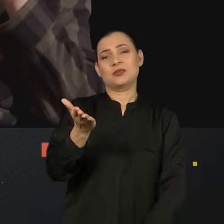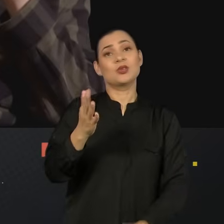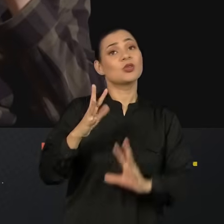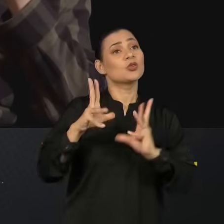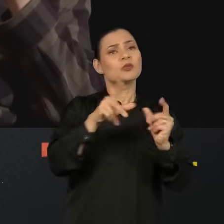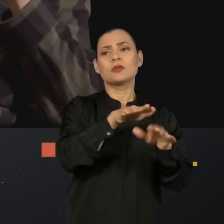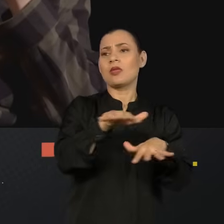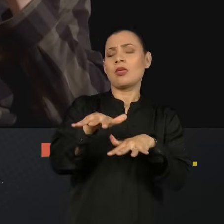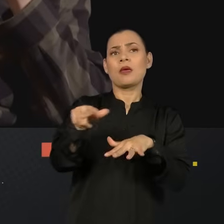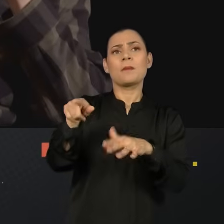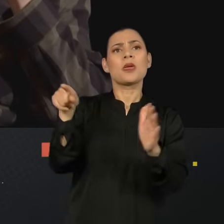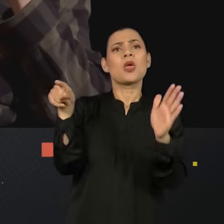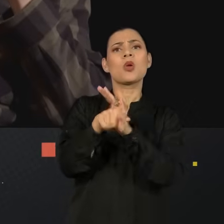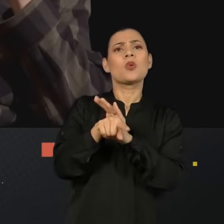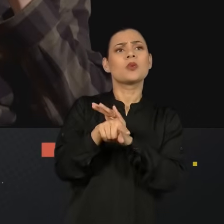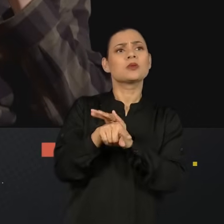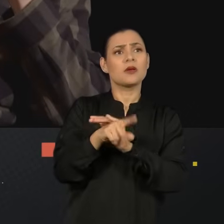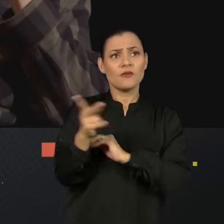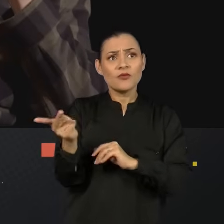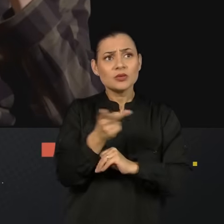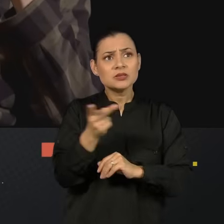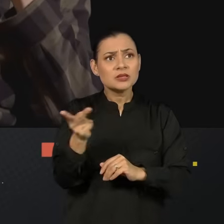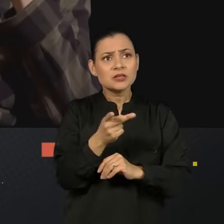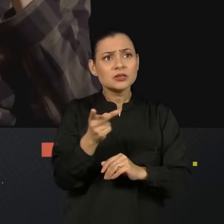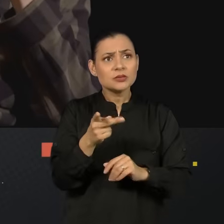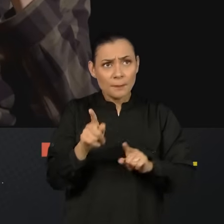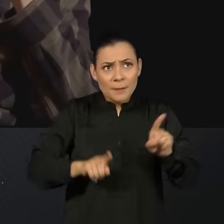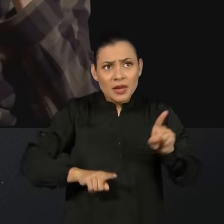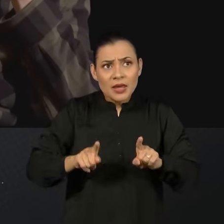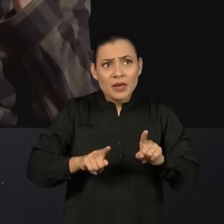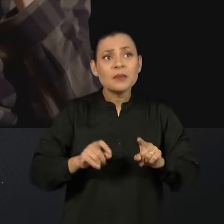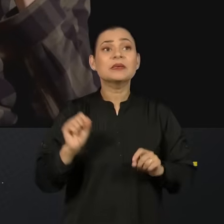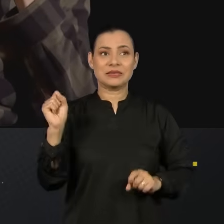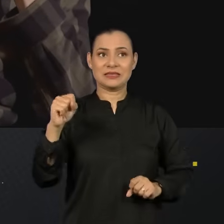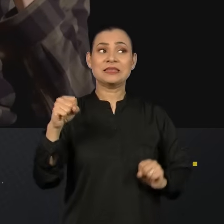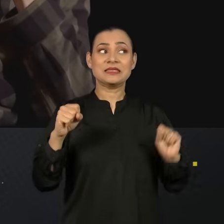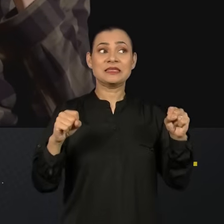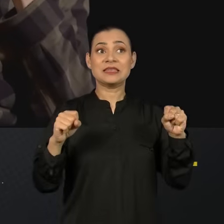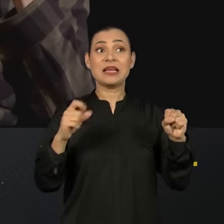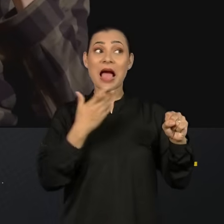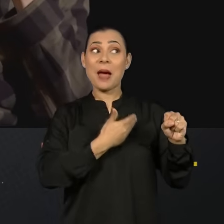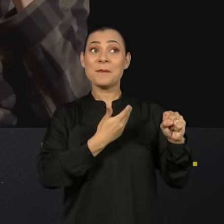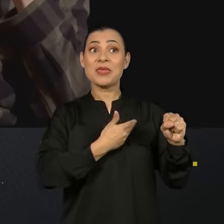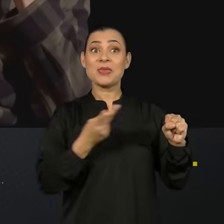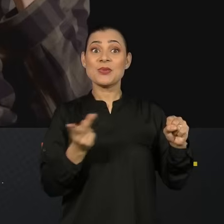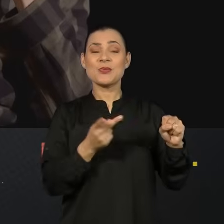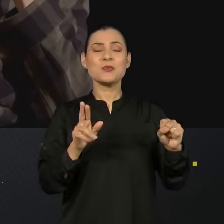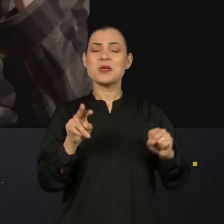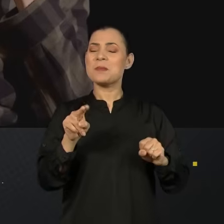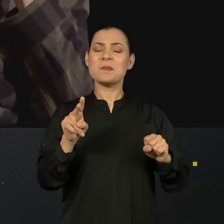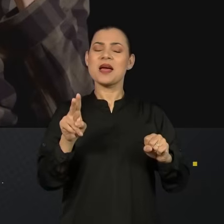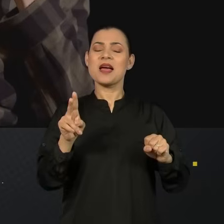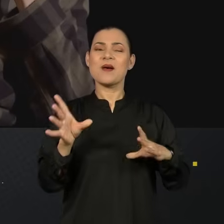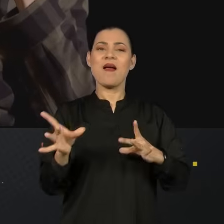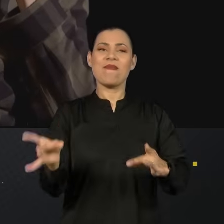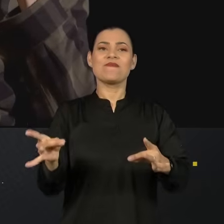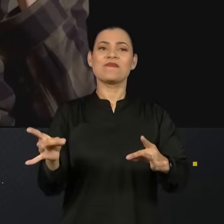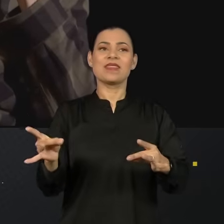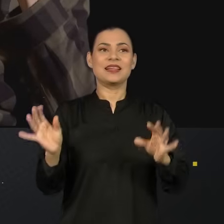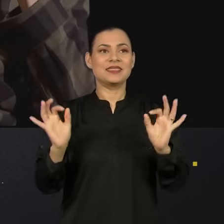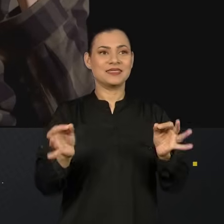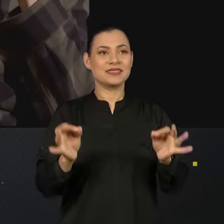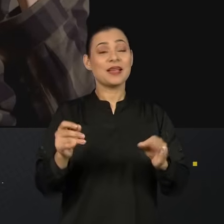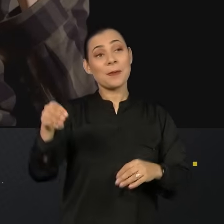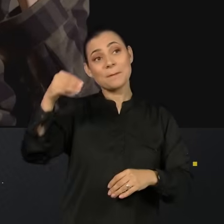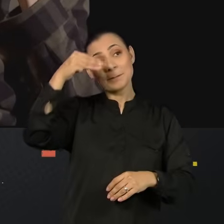pergunta que as pessoas fazem: vocês são amigos? Sim, a gente é mais que amigo, a gente é irmão, a gente é compadre, né? Ele